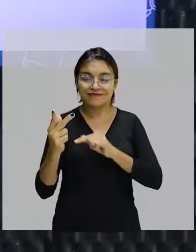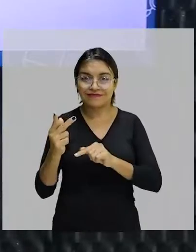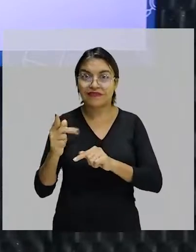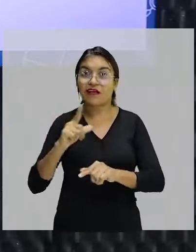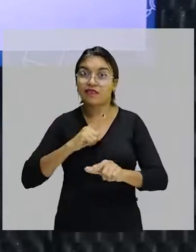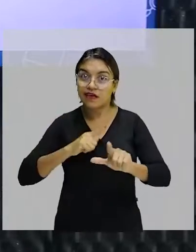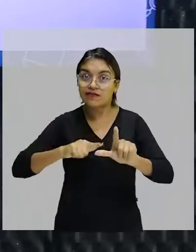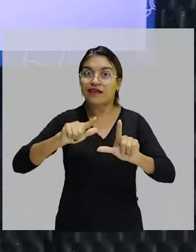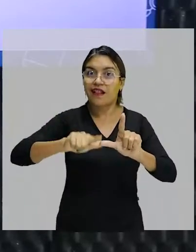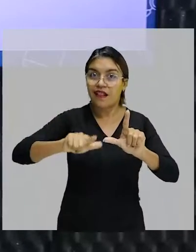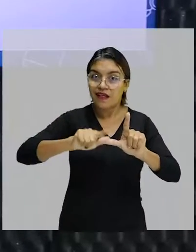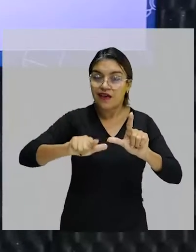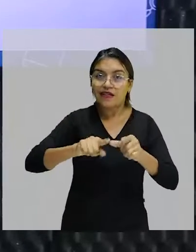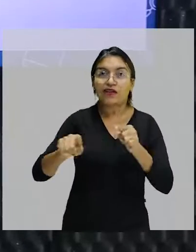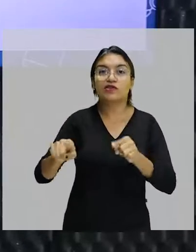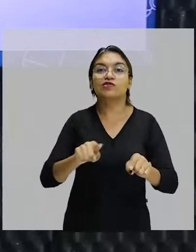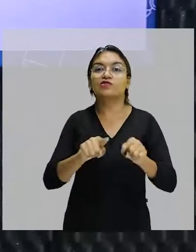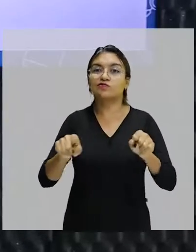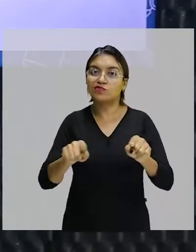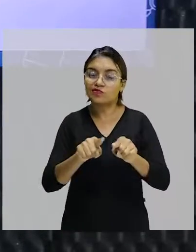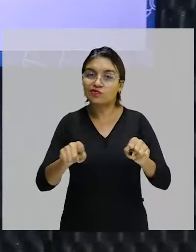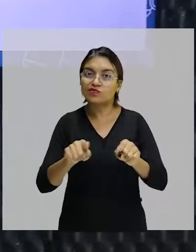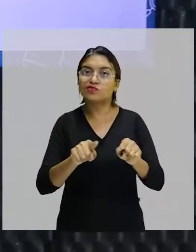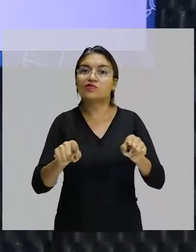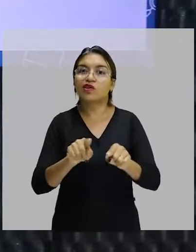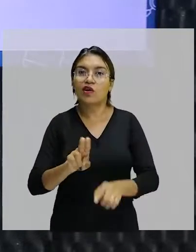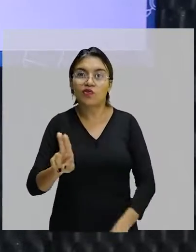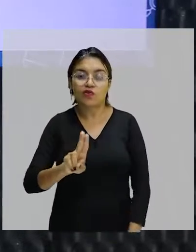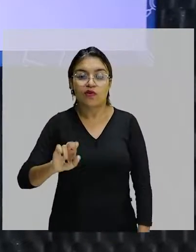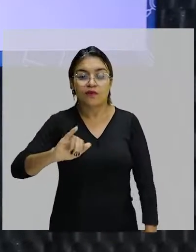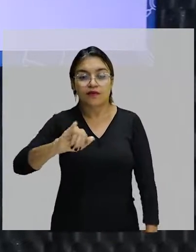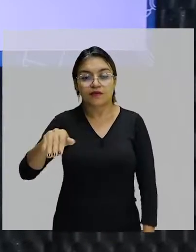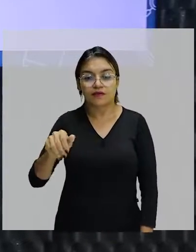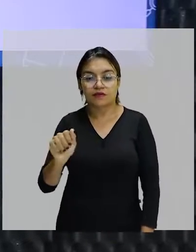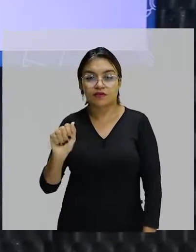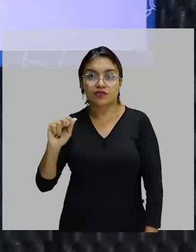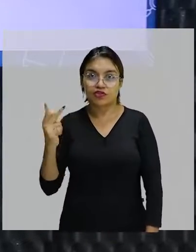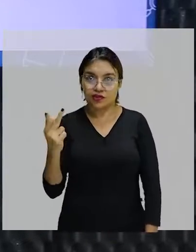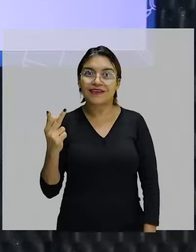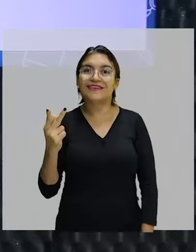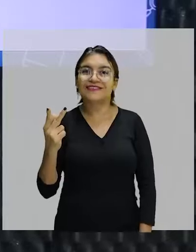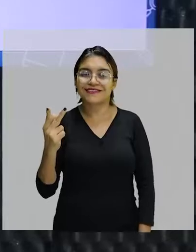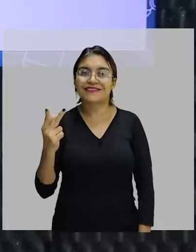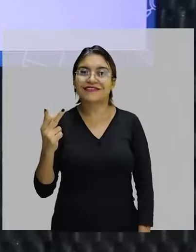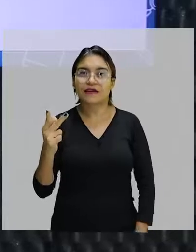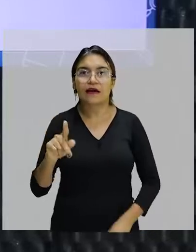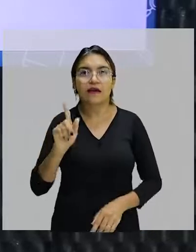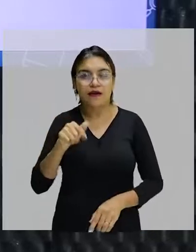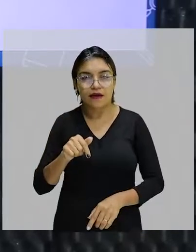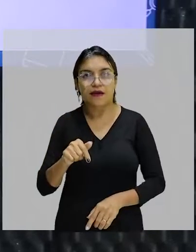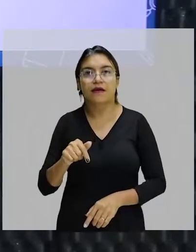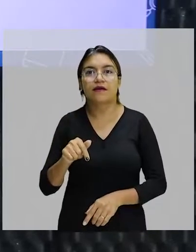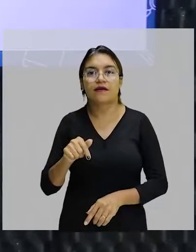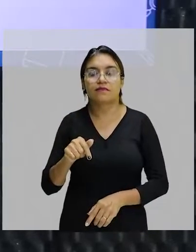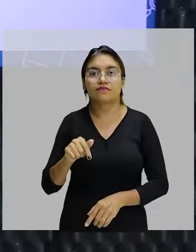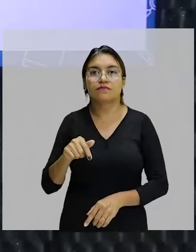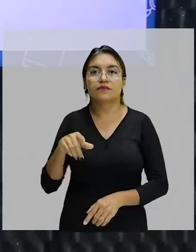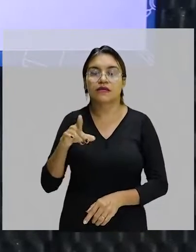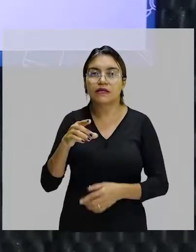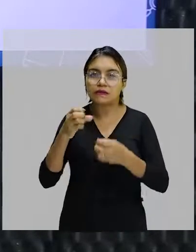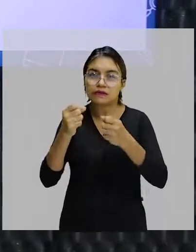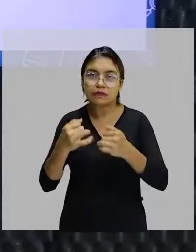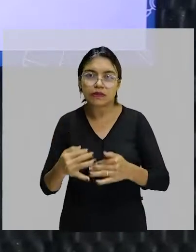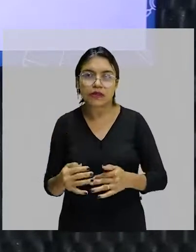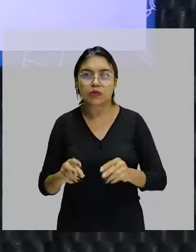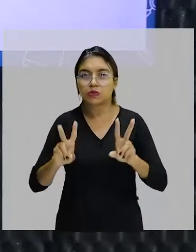nós encontramos com frequência esse chamamento à palavra Jah, que é justamente fazendo um apelo